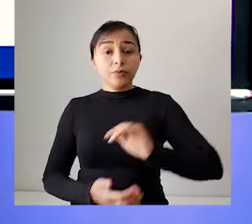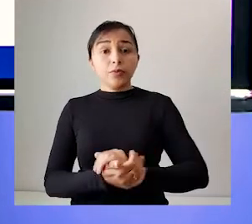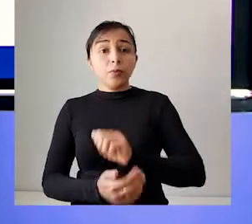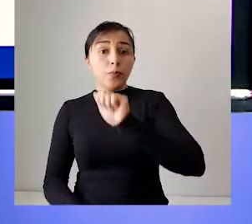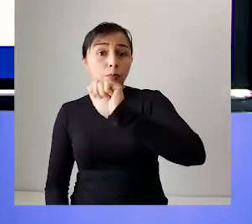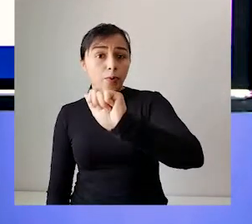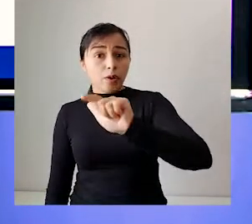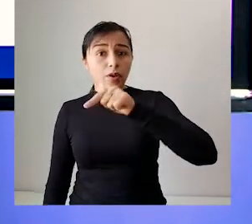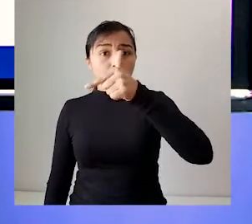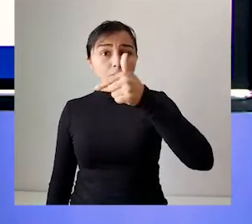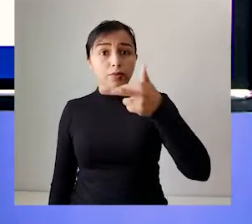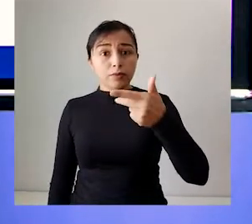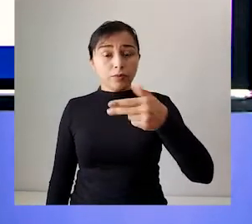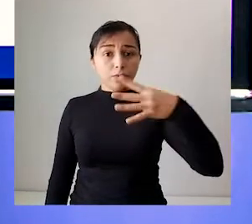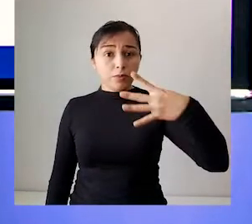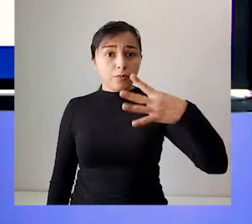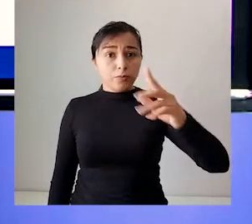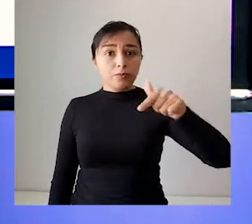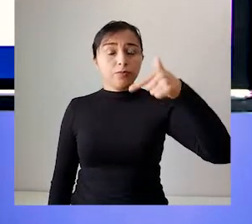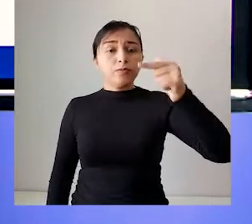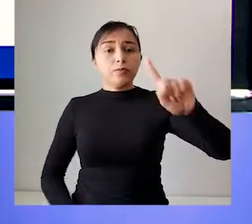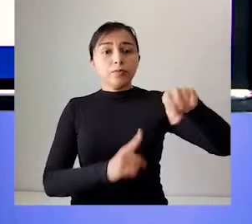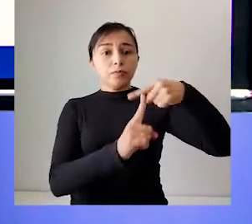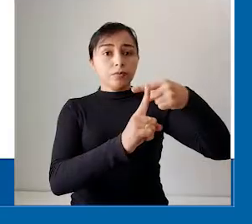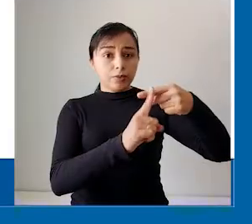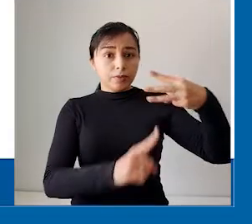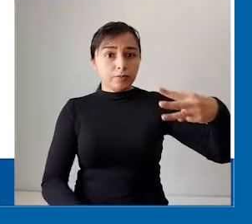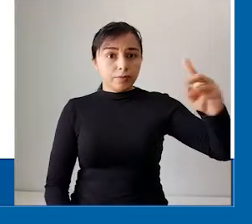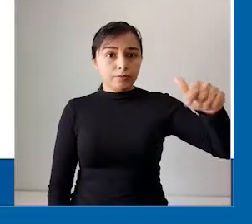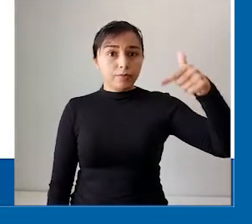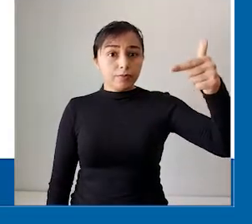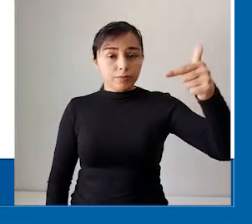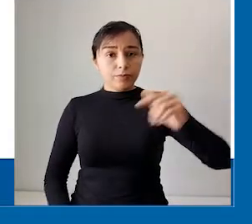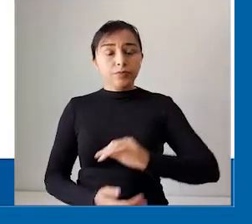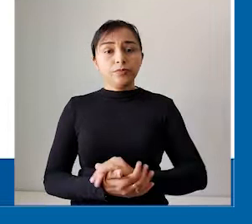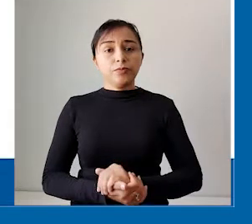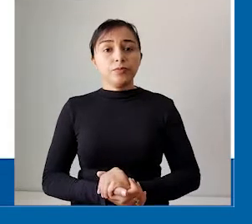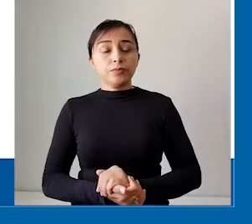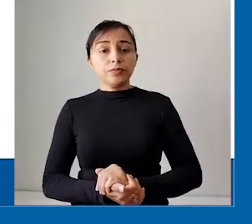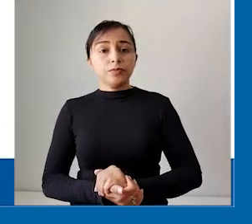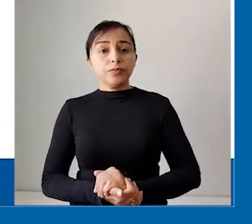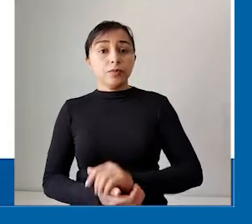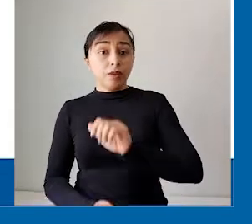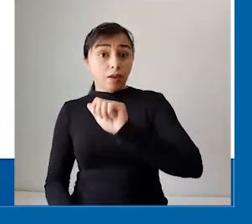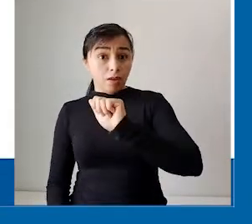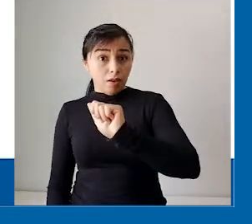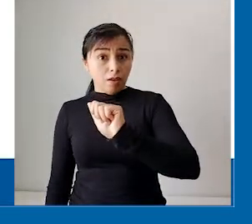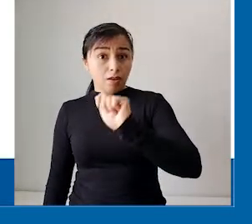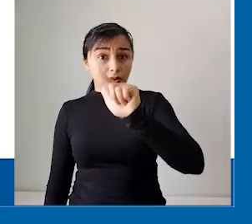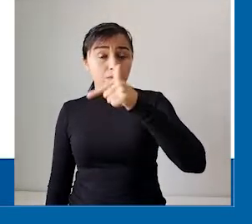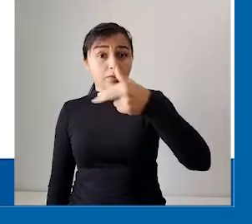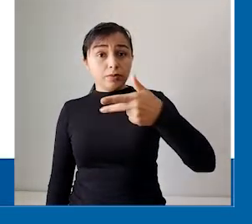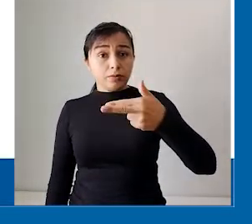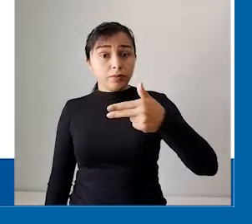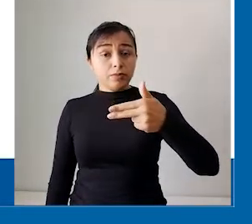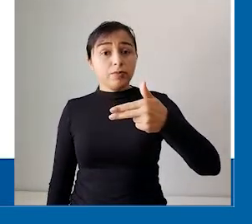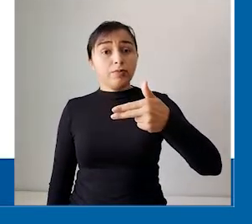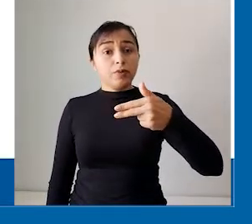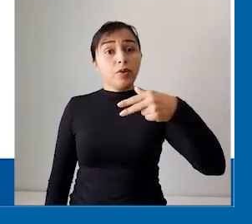aí, resolvendo os quadrados, a gente tem que A ao quadrado é igual a 16, que é o resultado de